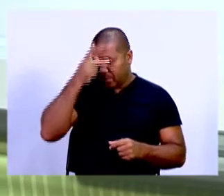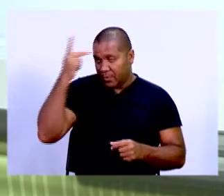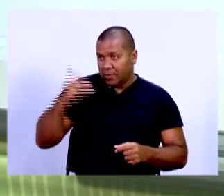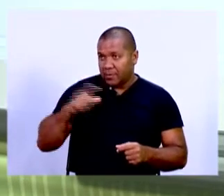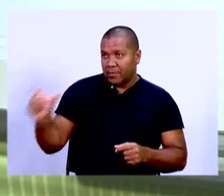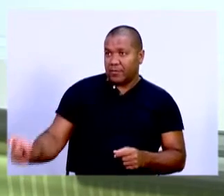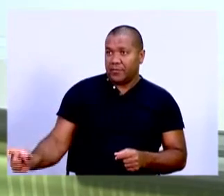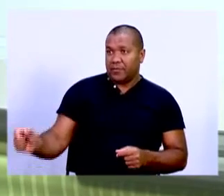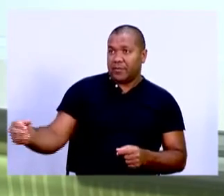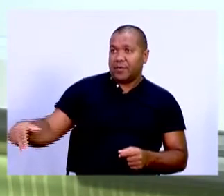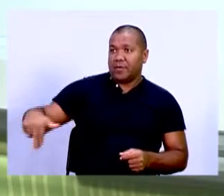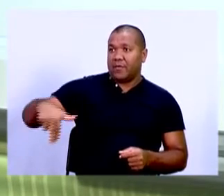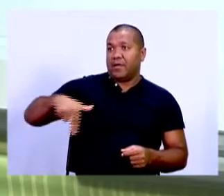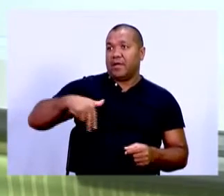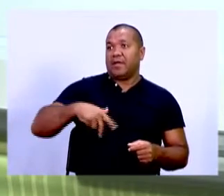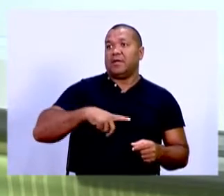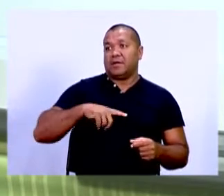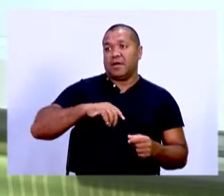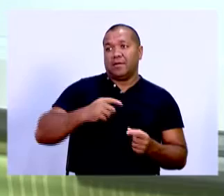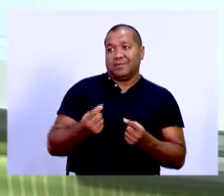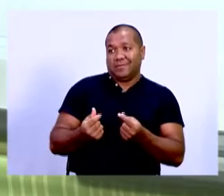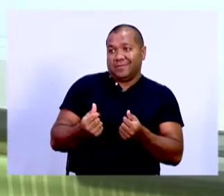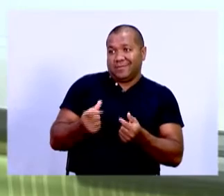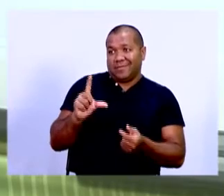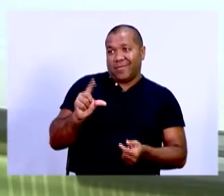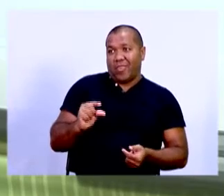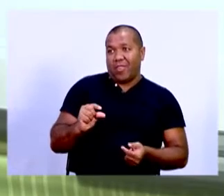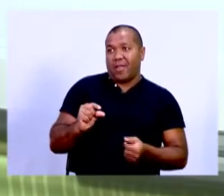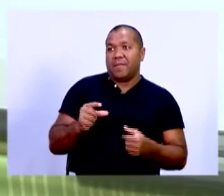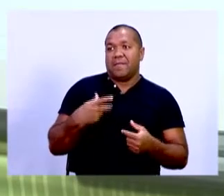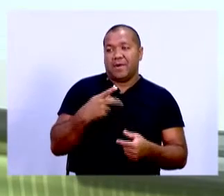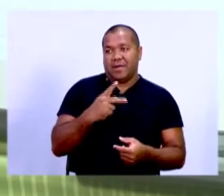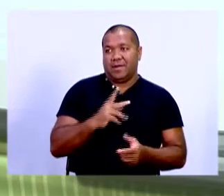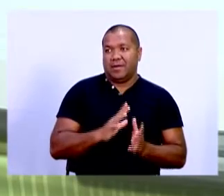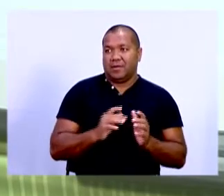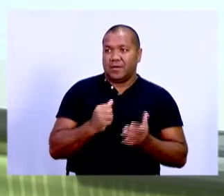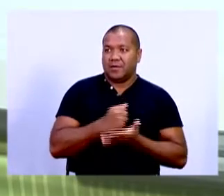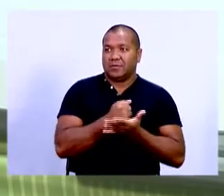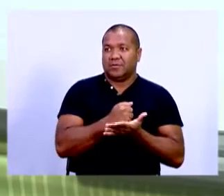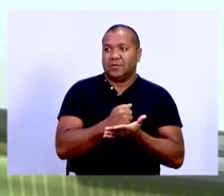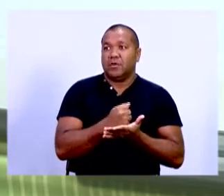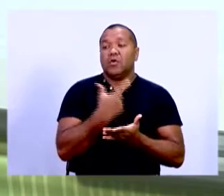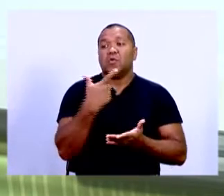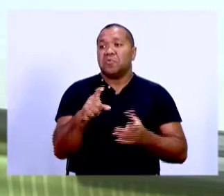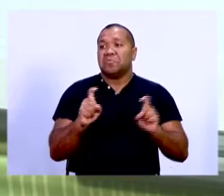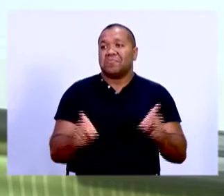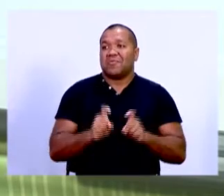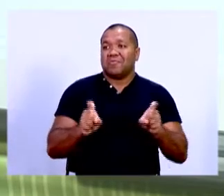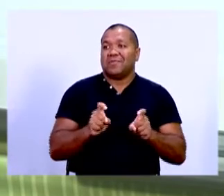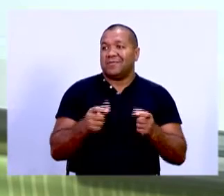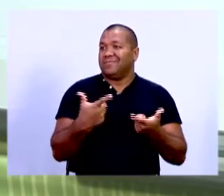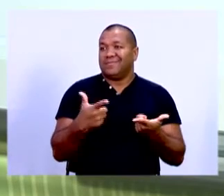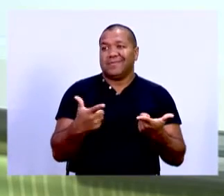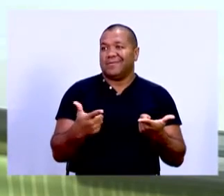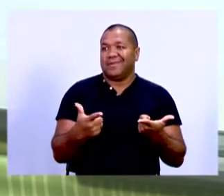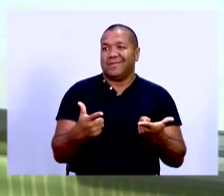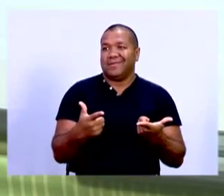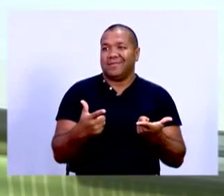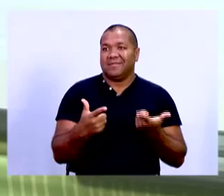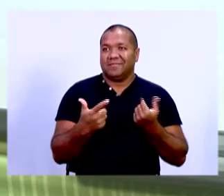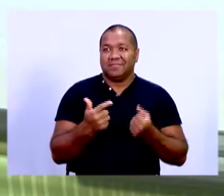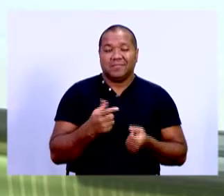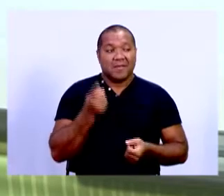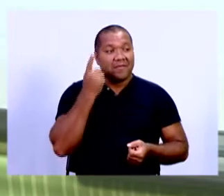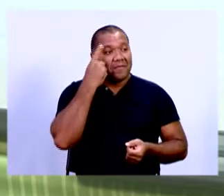já economiza esse trabalho para ele, né? E outra, ele não utiliza computadores. Olha só, gente,